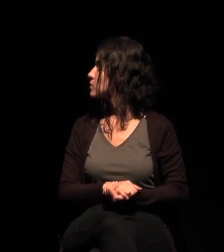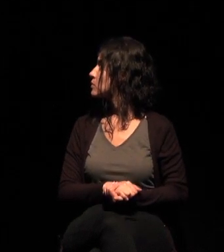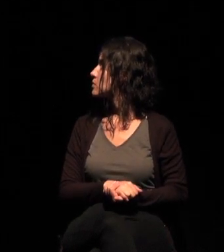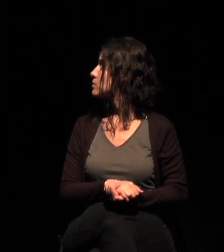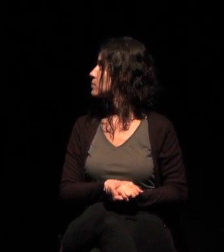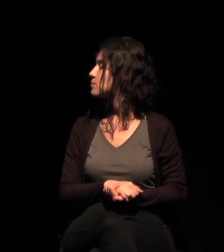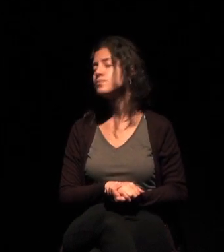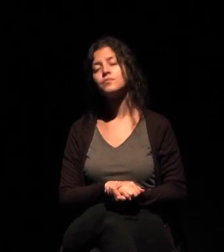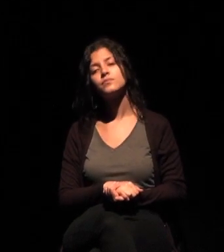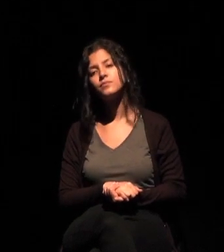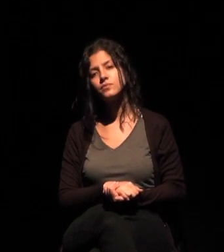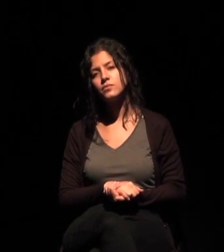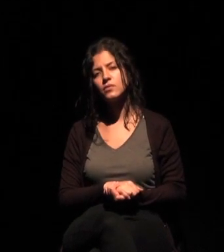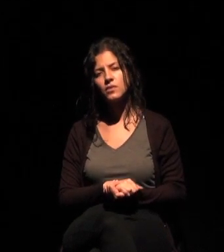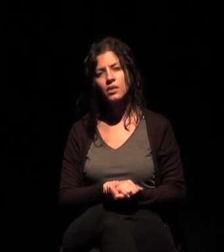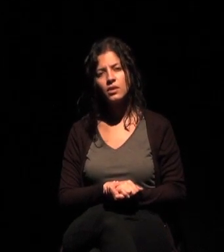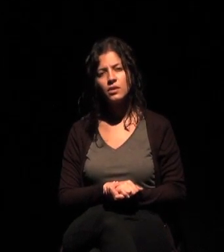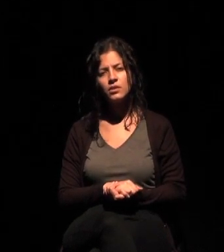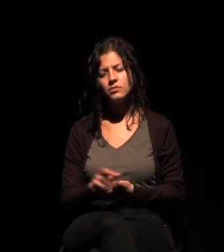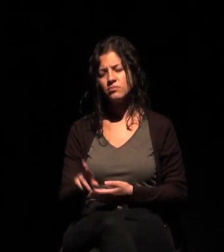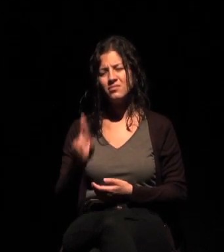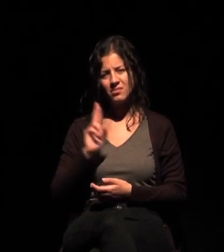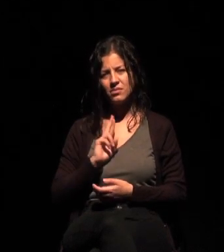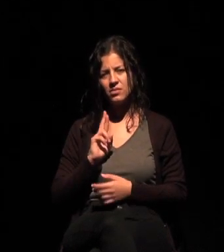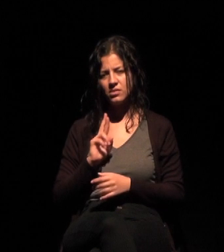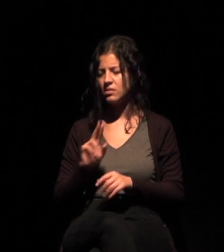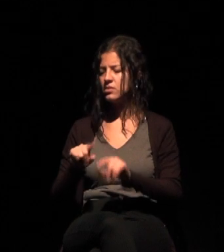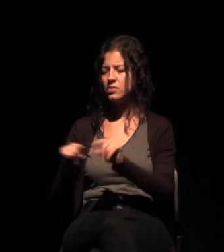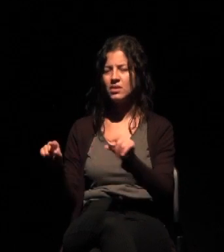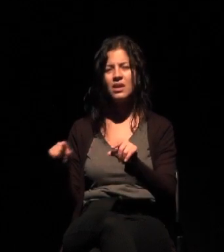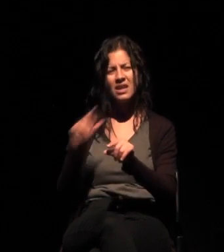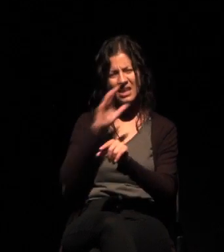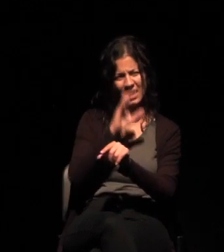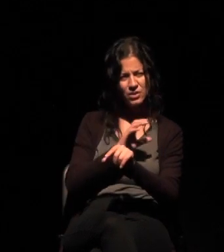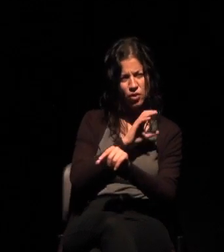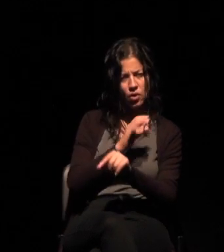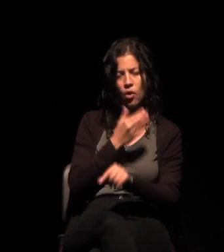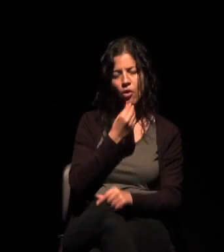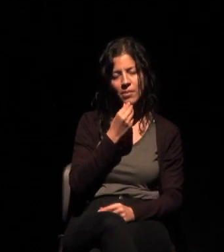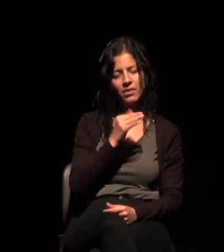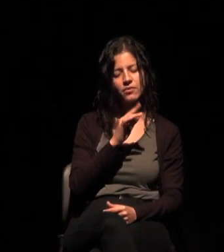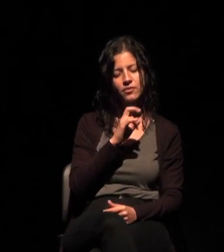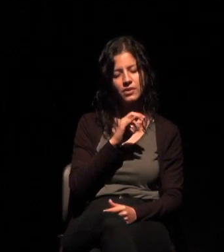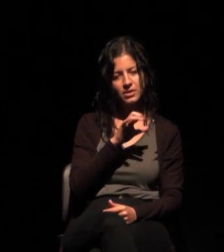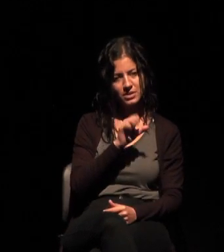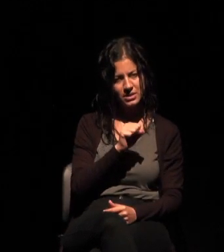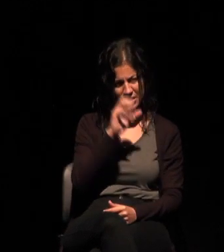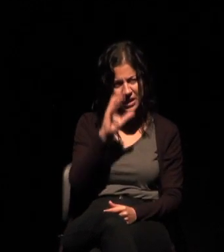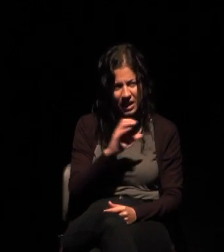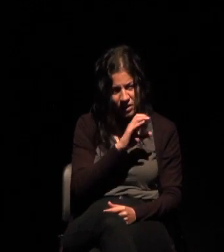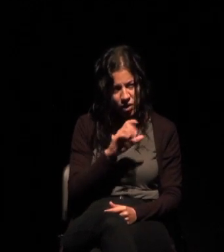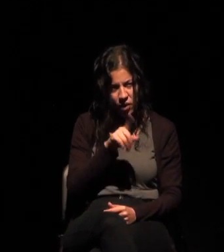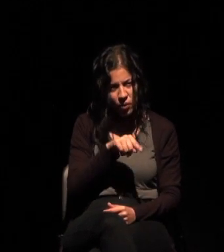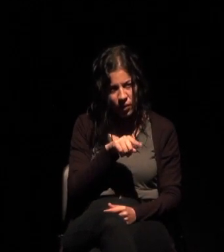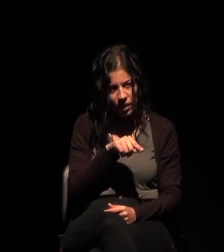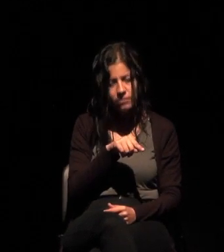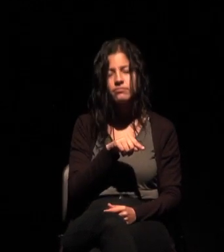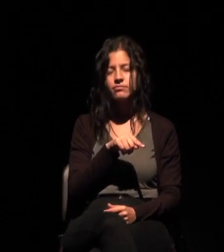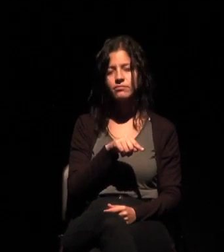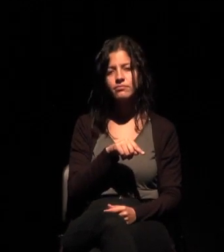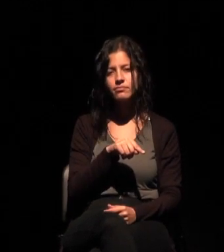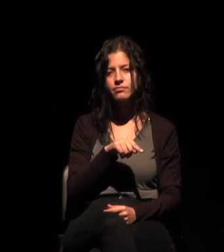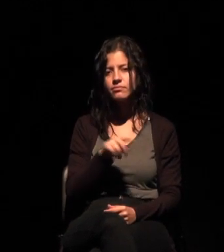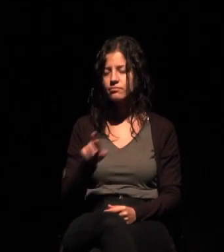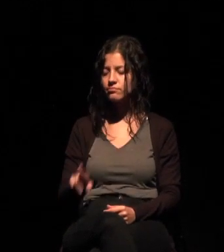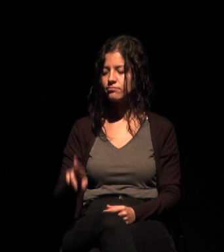você quer saber se o francês tem religião católica e a primeira razão para